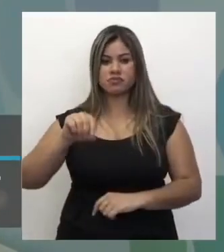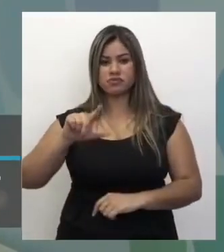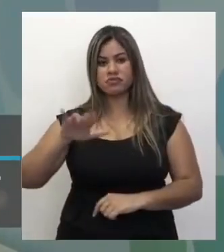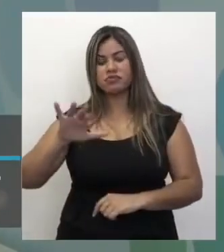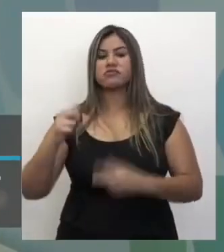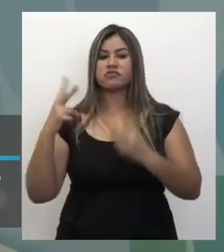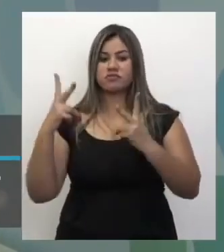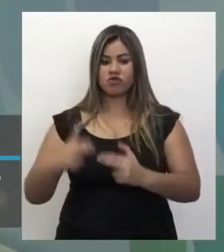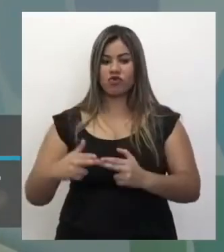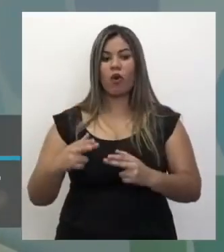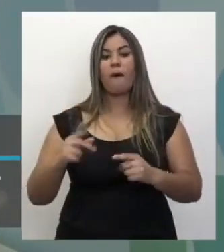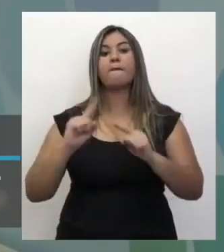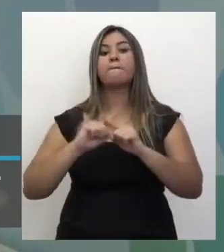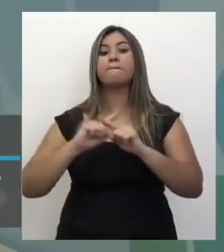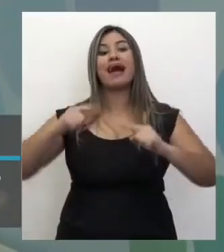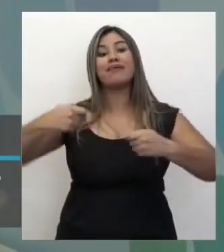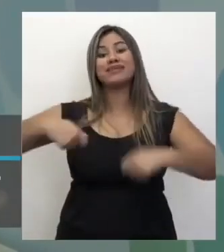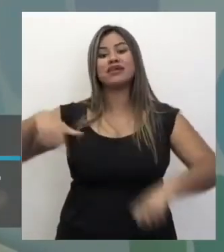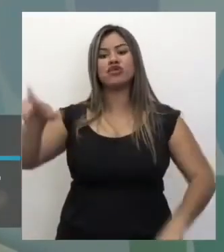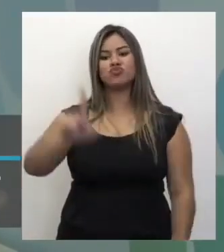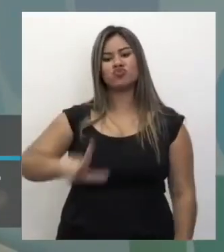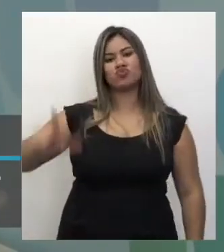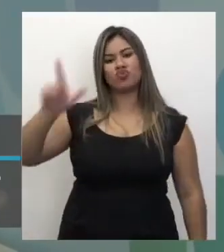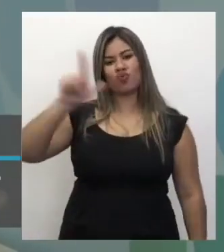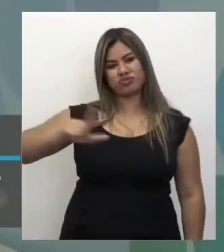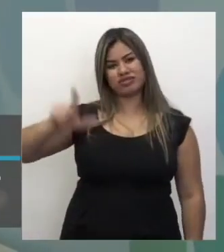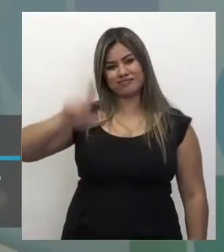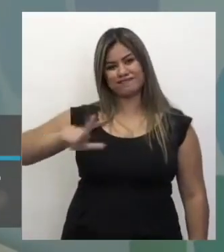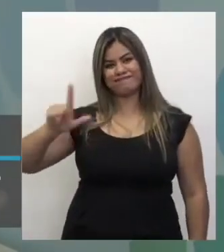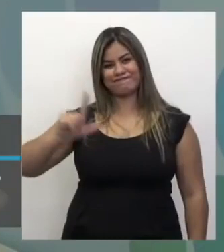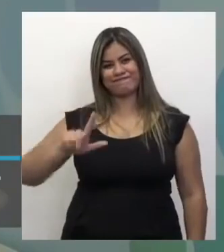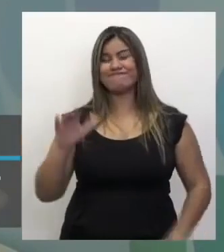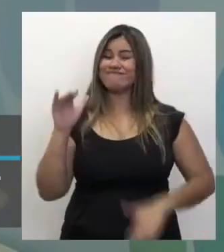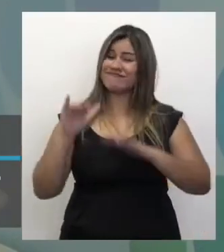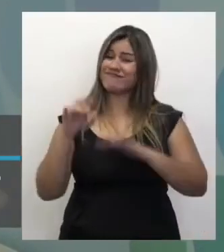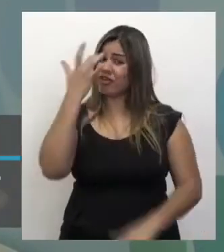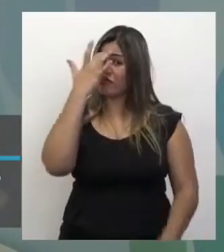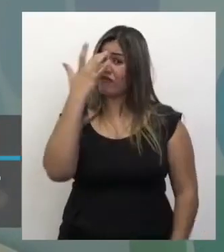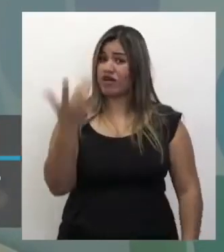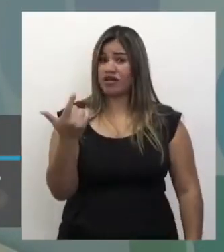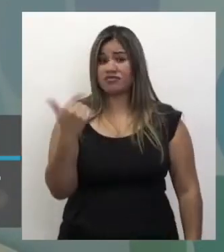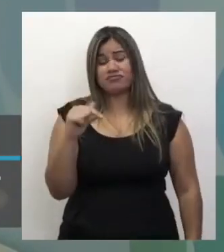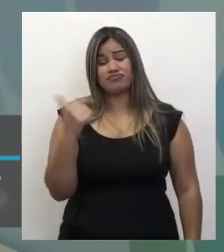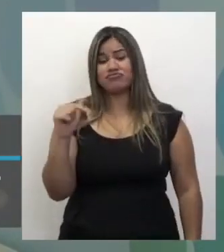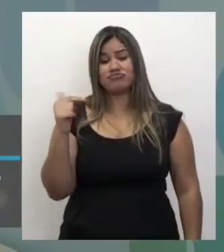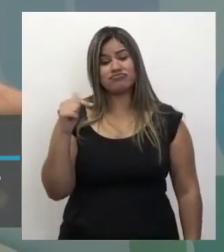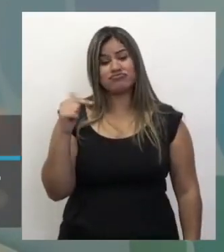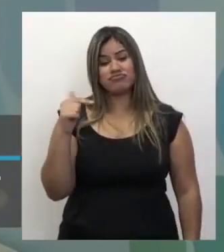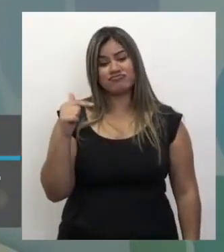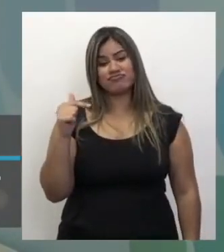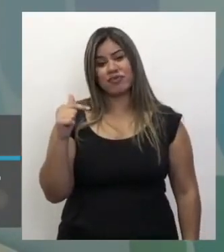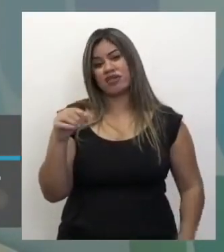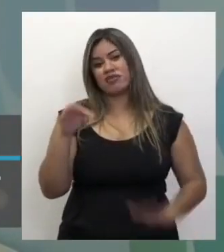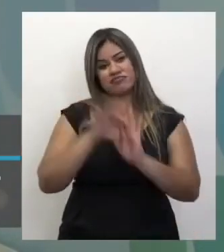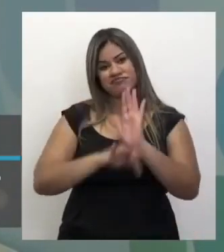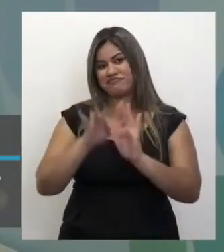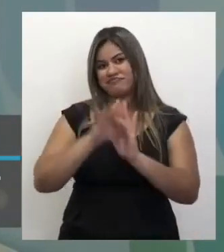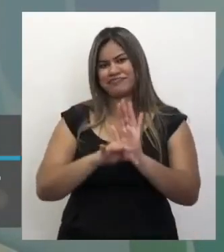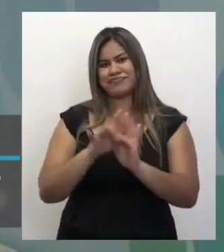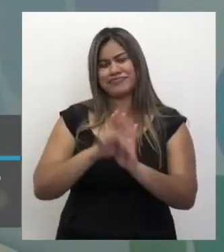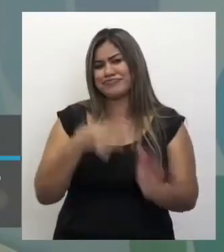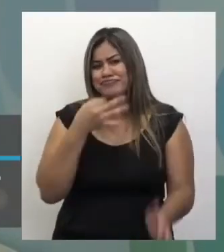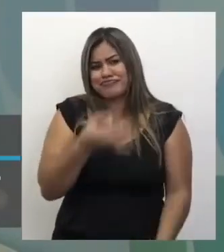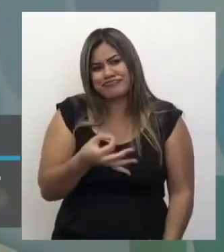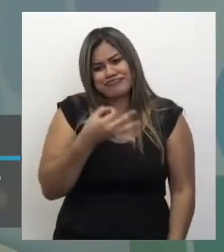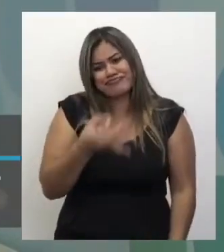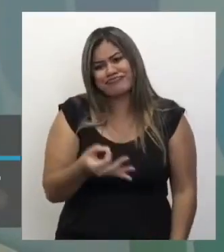que elas tenham lógica. Às vezes não é tão fácil ser lógico num texto argumentativo, tá? A gente